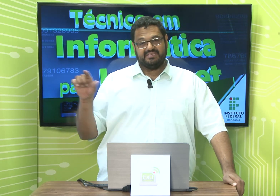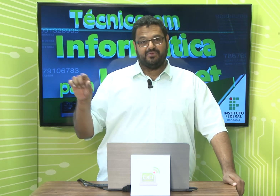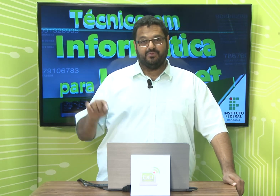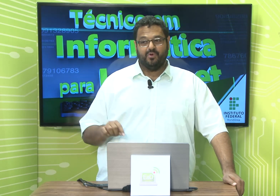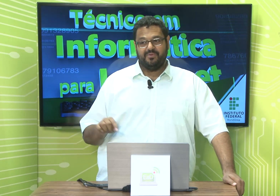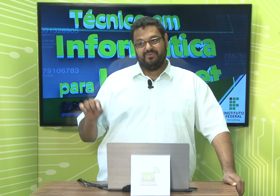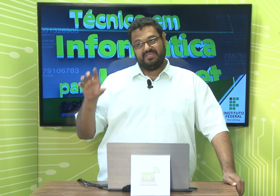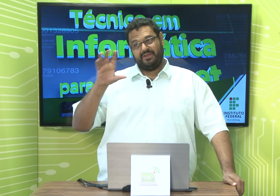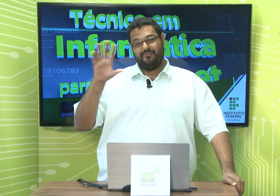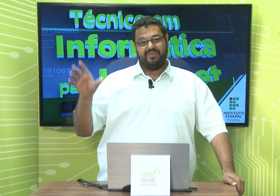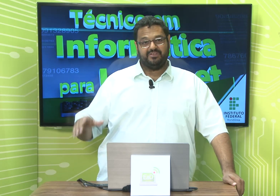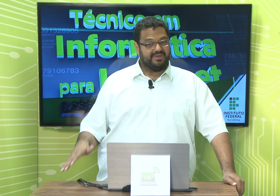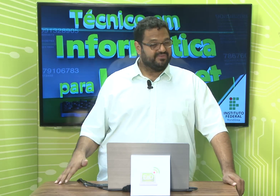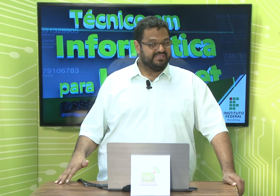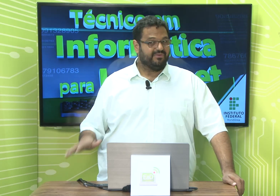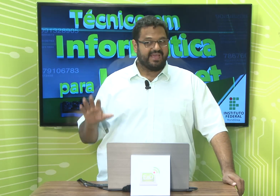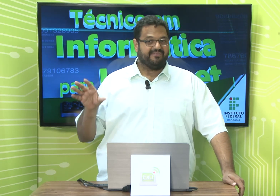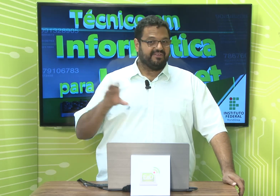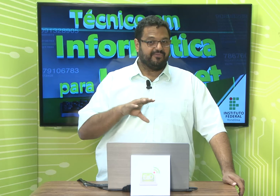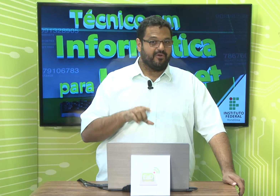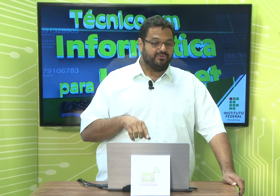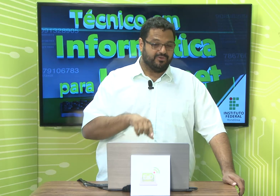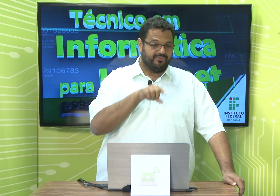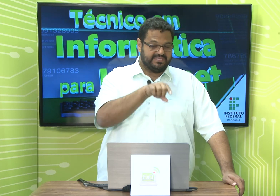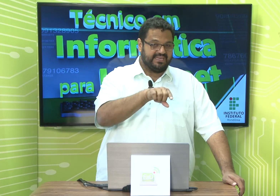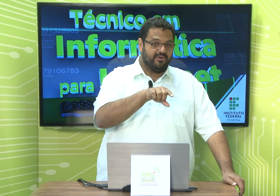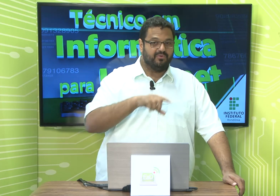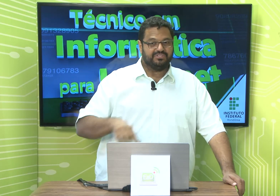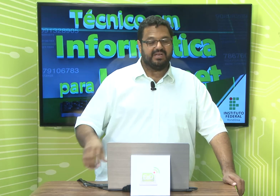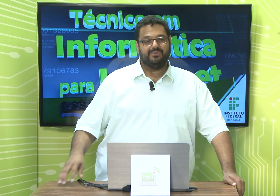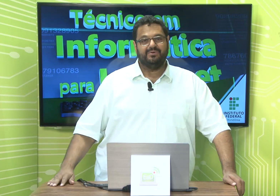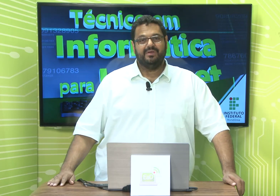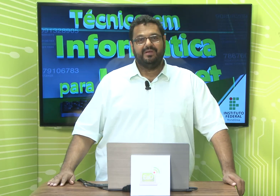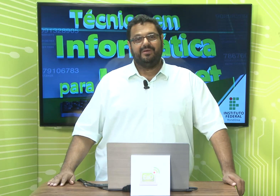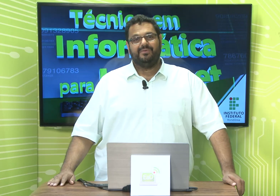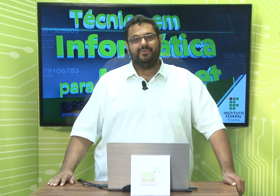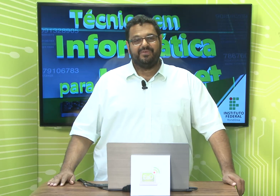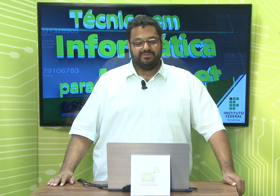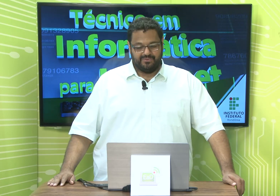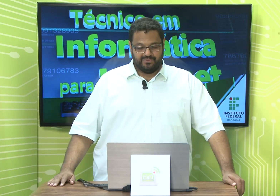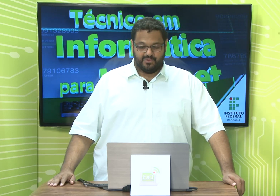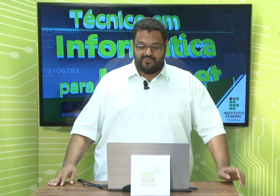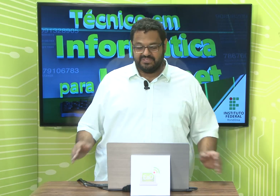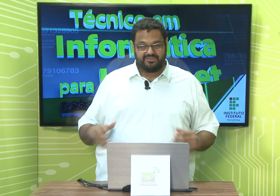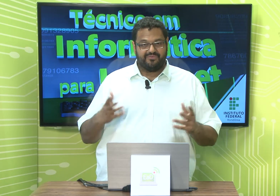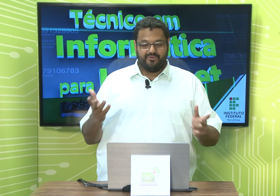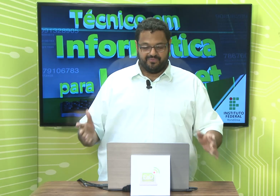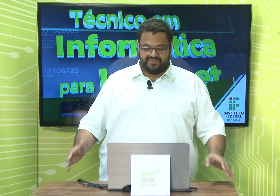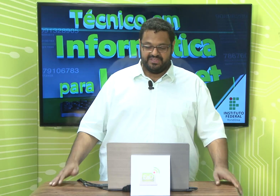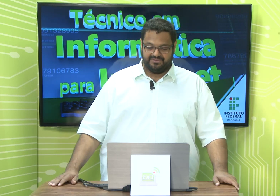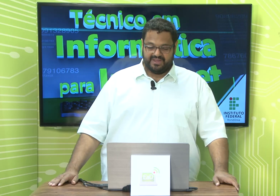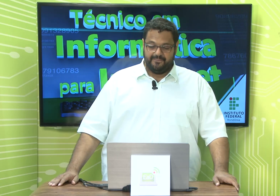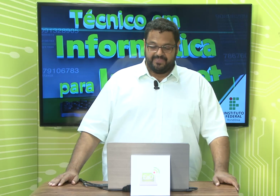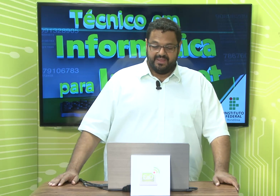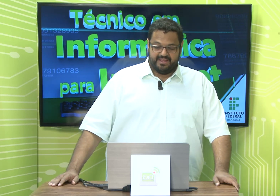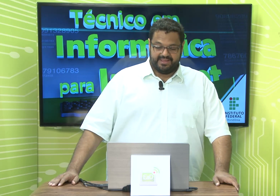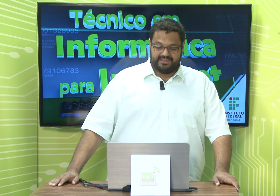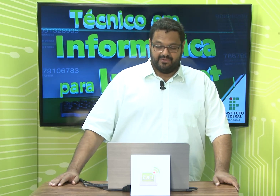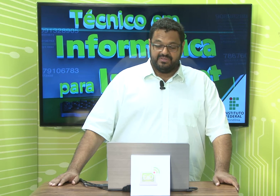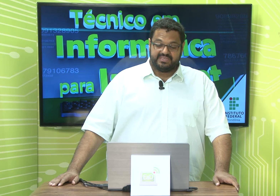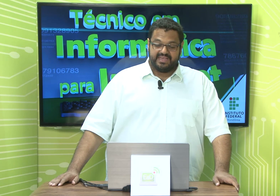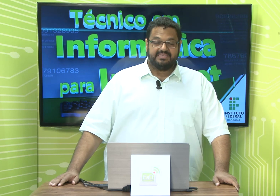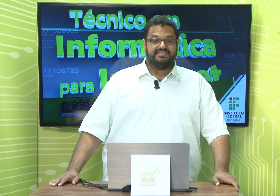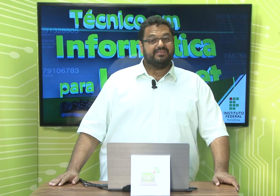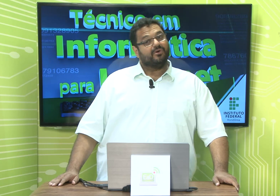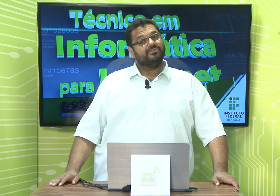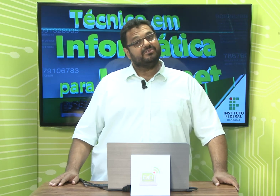quando você acessa o YouTube, você tem o vídeo, mas você não quer ver o som, você que dá um mute lá no vídeo do YouTube, você só vê o vídeo, né? Então